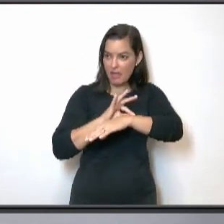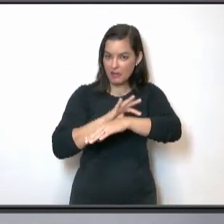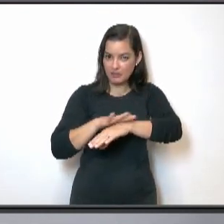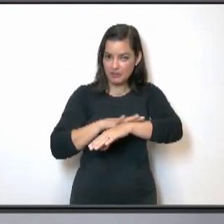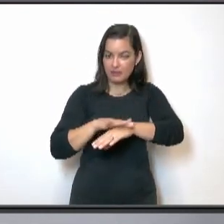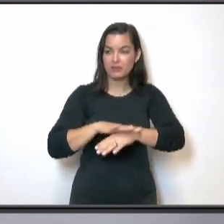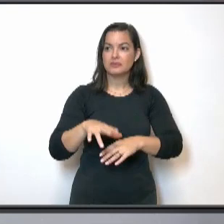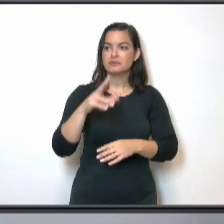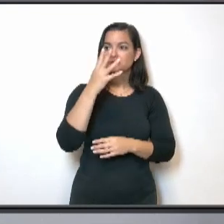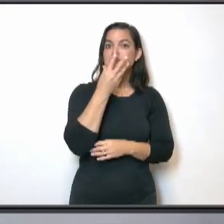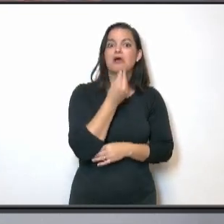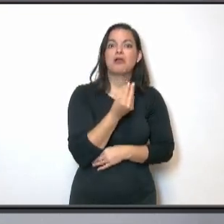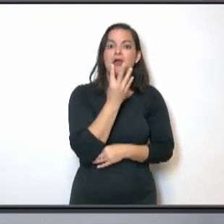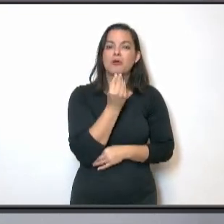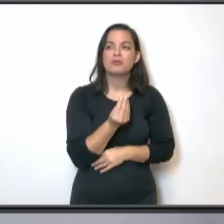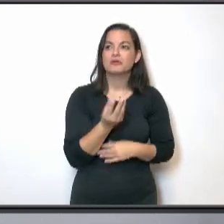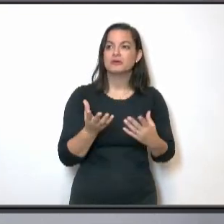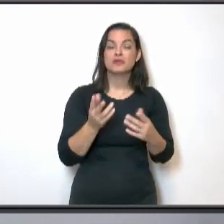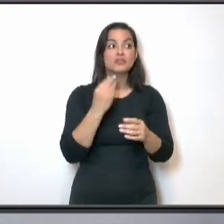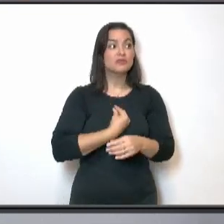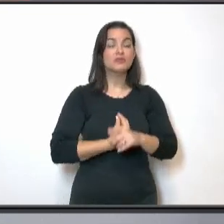da cabra que vivia lá na Europa.